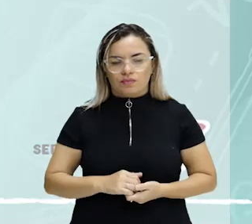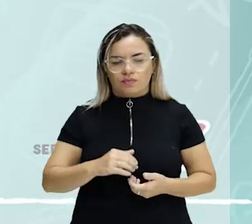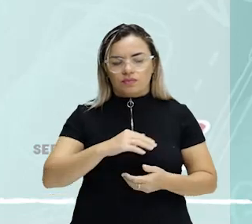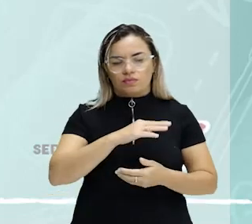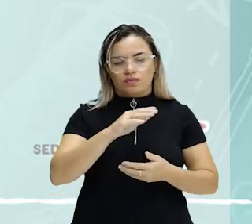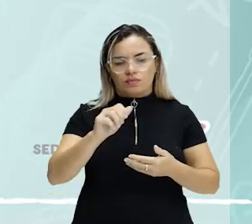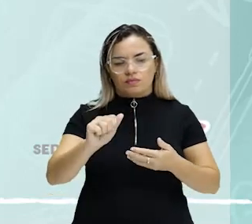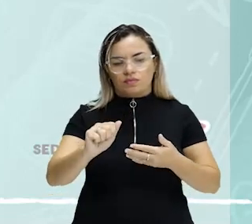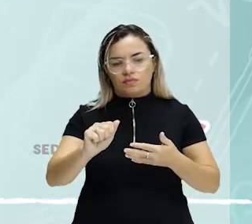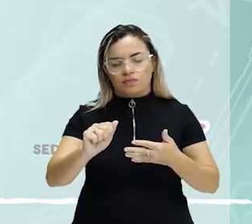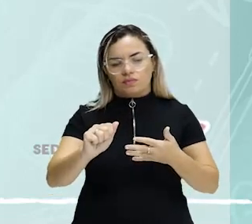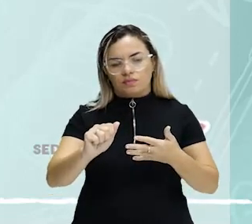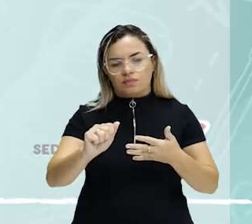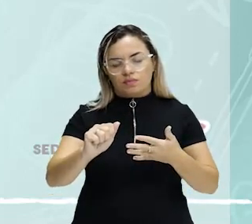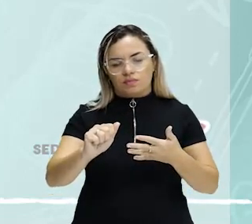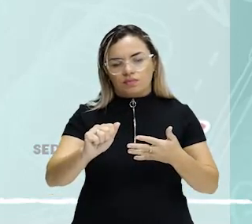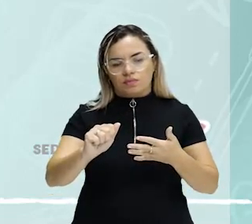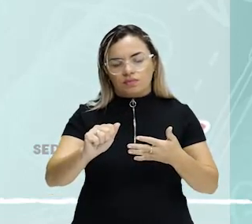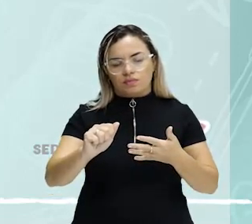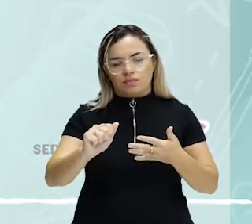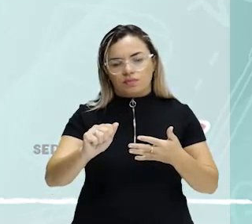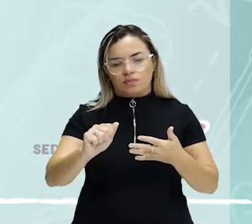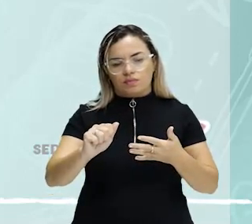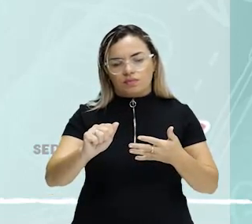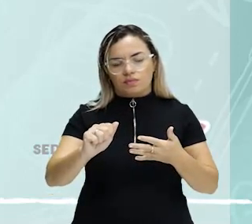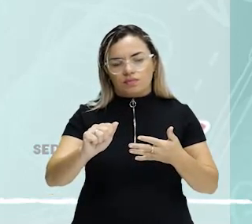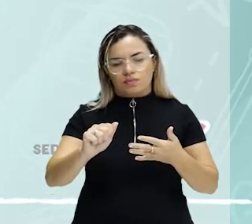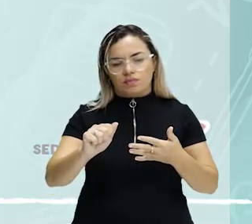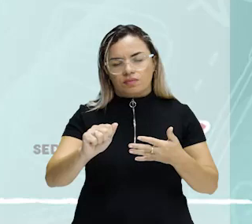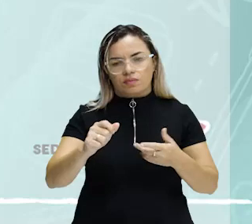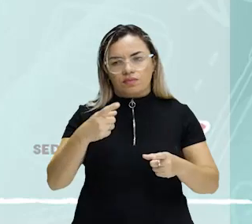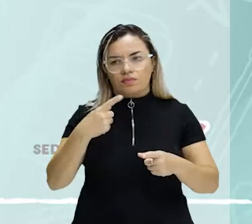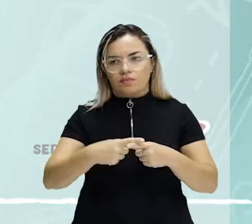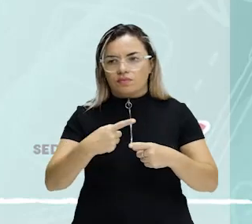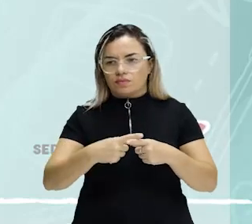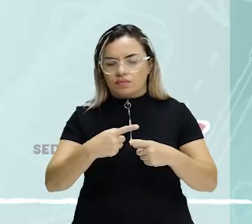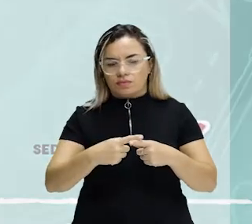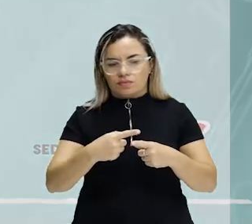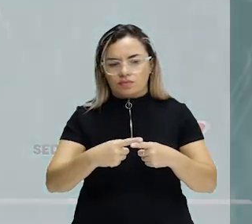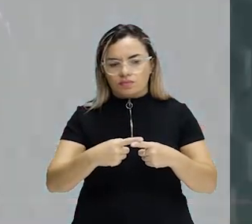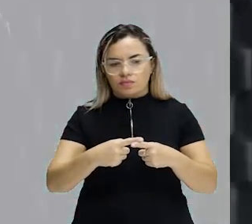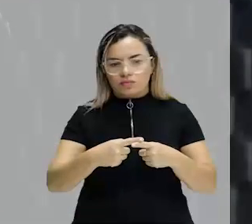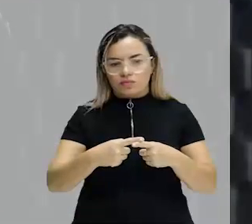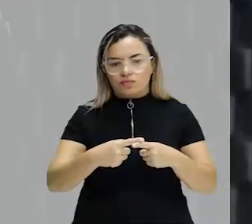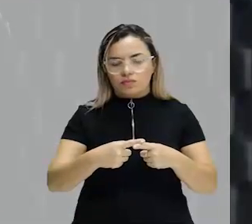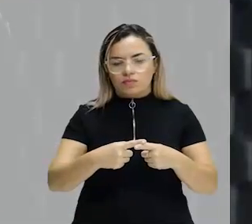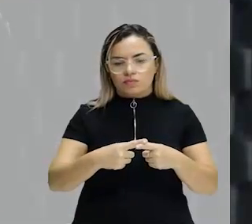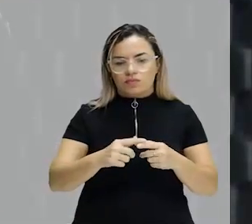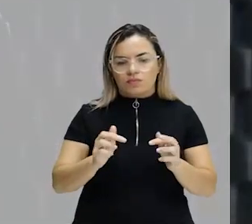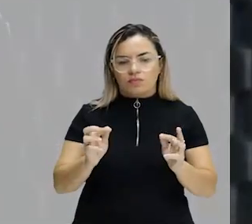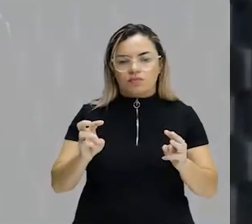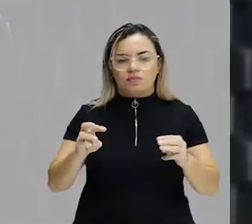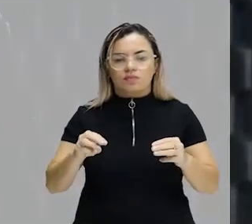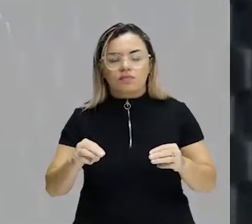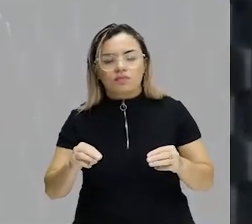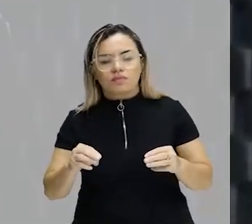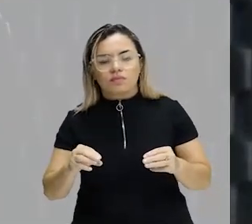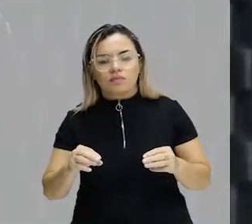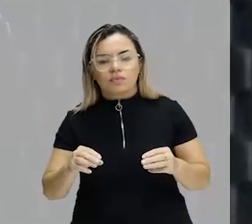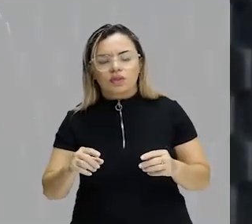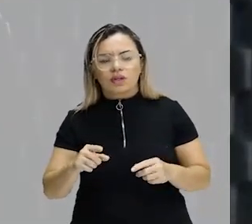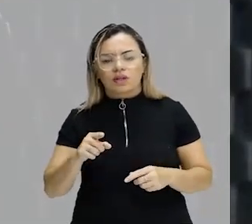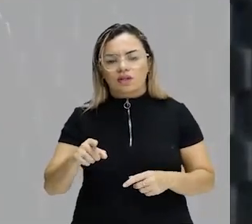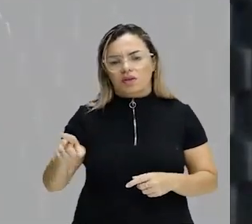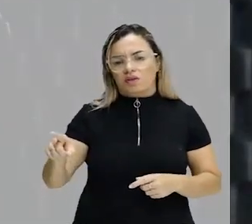como coordenada. Aí, no caso, você vai para o tipo. Ó, porque, afinal de contas, aquilo não é casa deles. Houve uma confusão